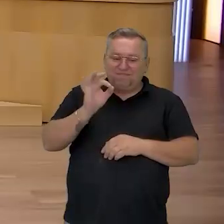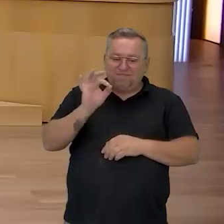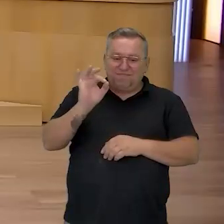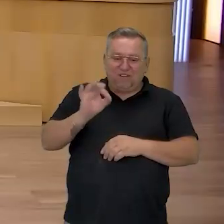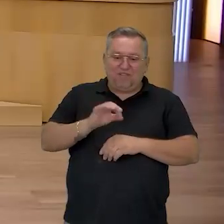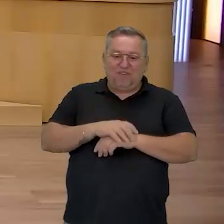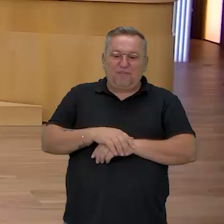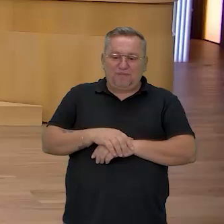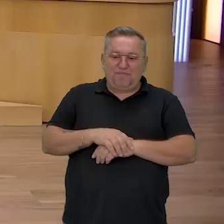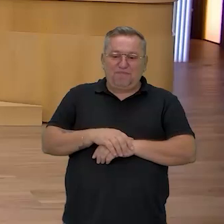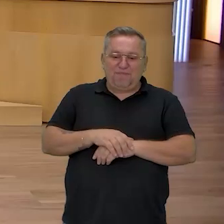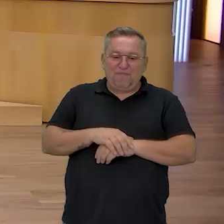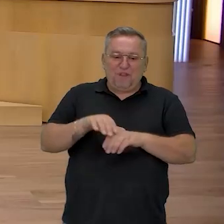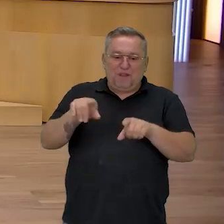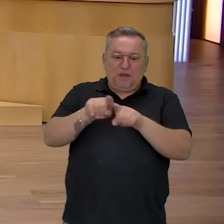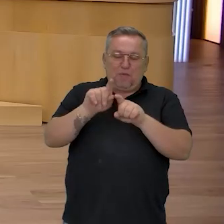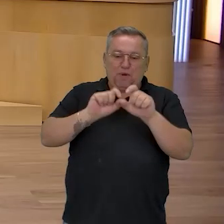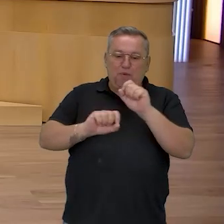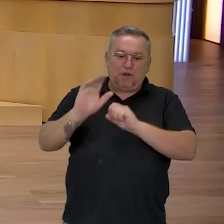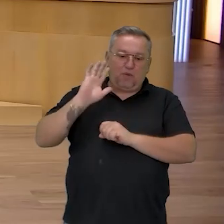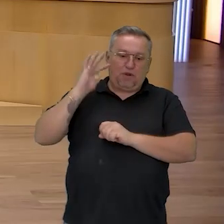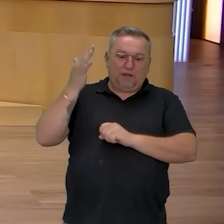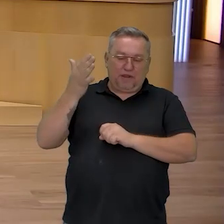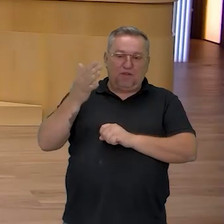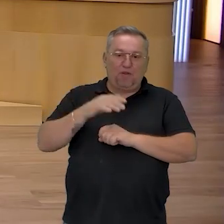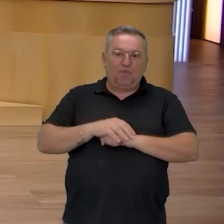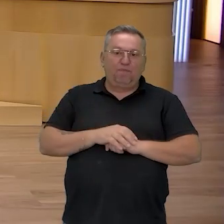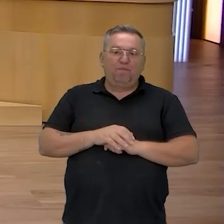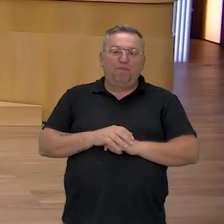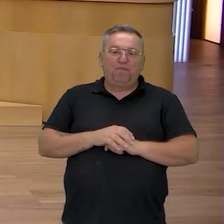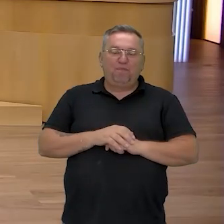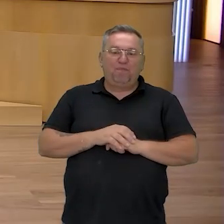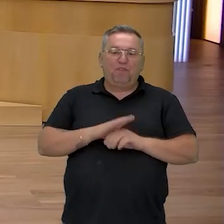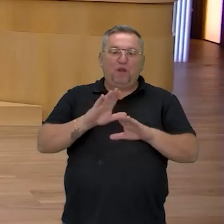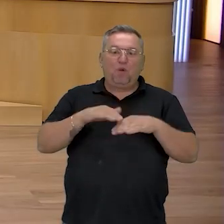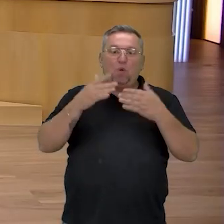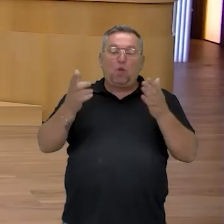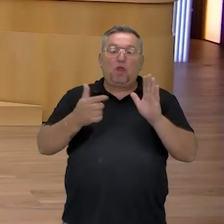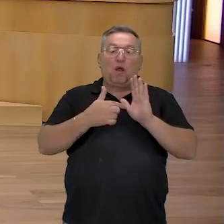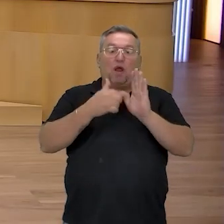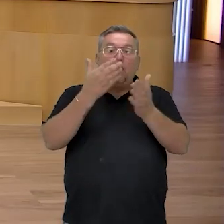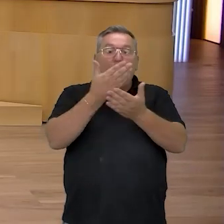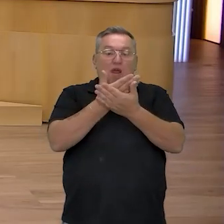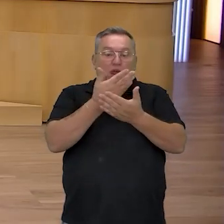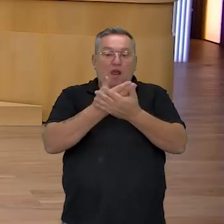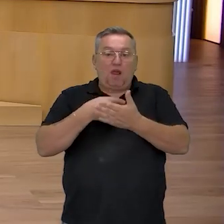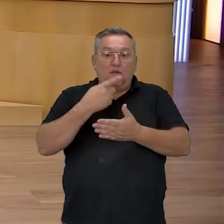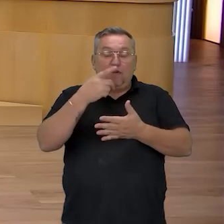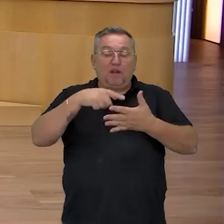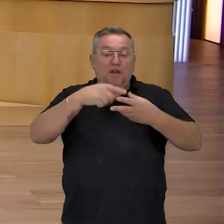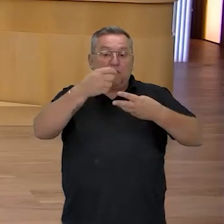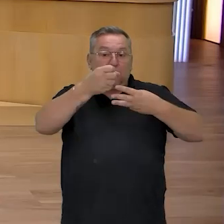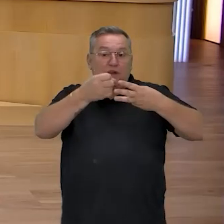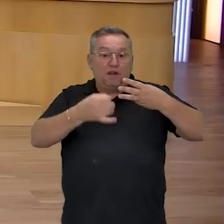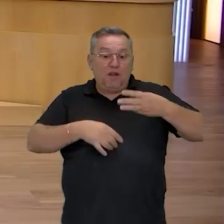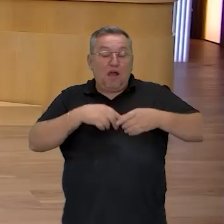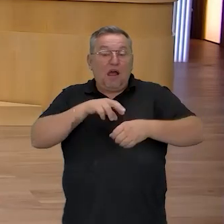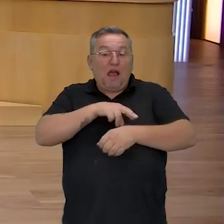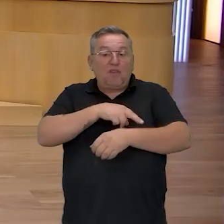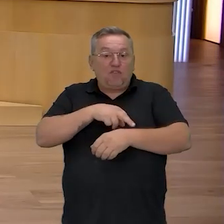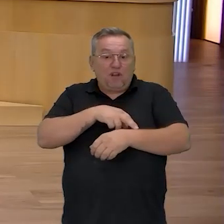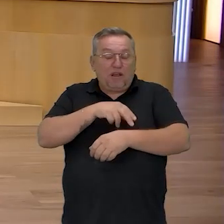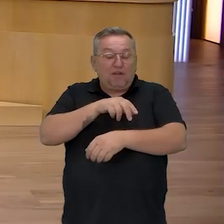Felizão. Inclusive, vamos fechar aqui de novo comigo? Gente, quando eu apresentei a aula, eu falei de características étnicas.